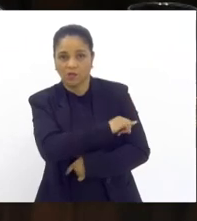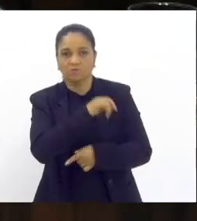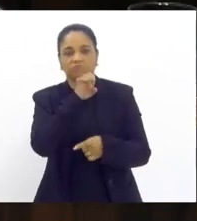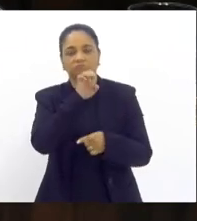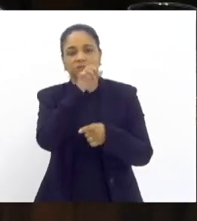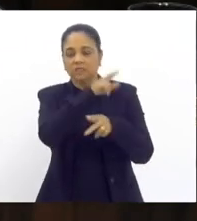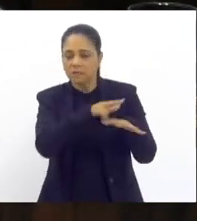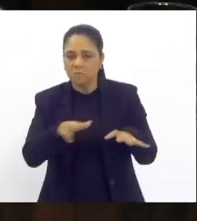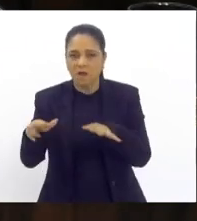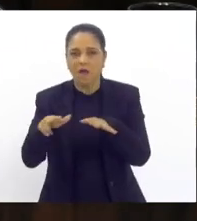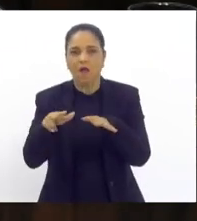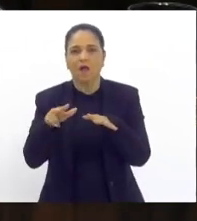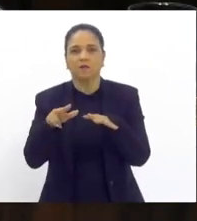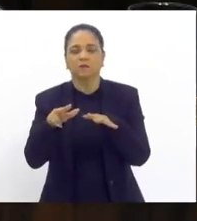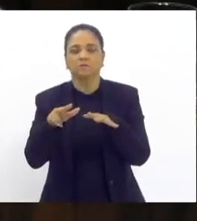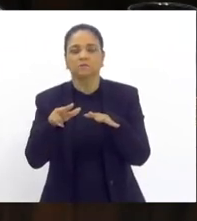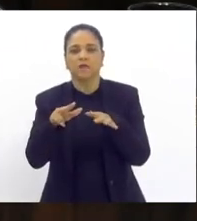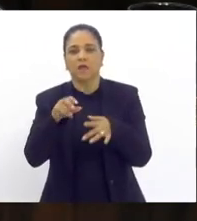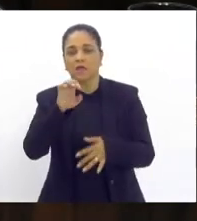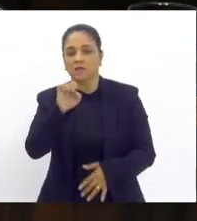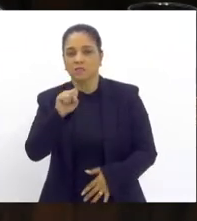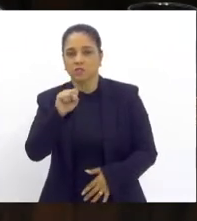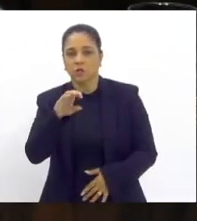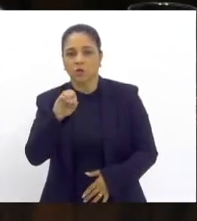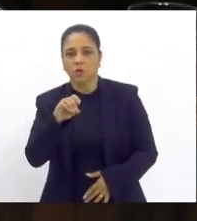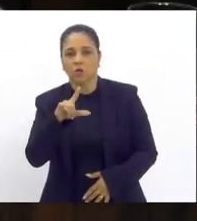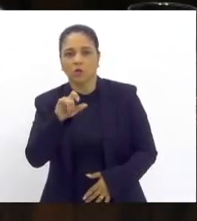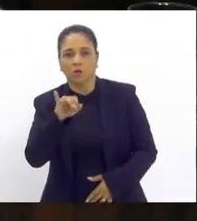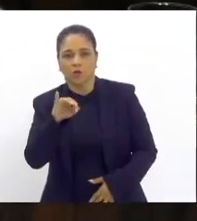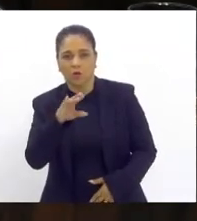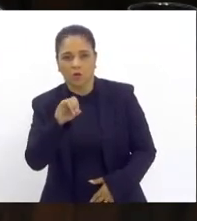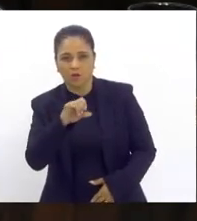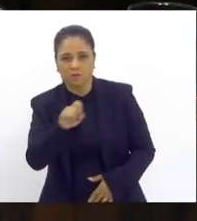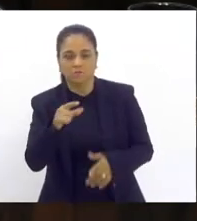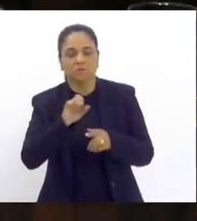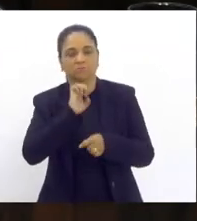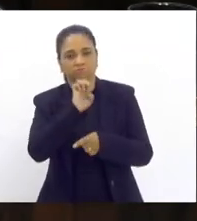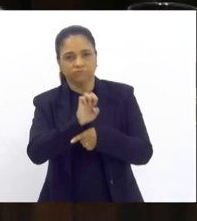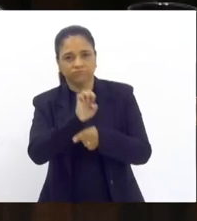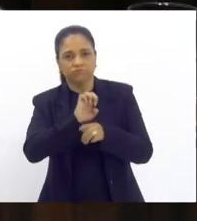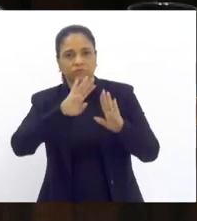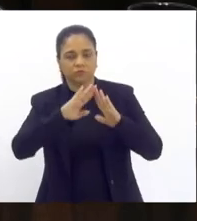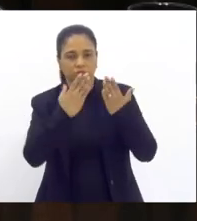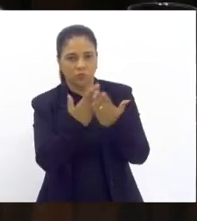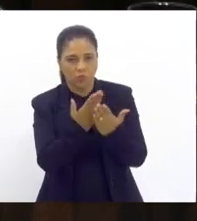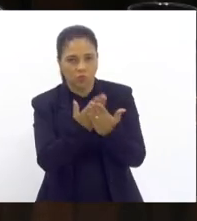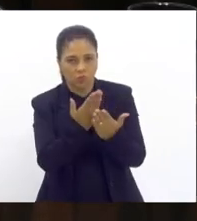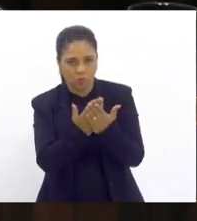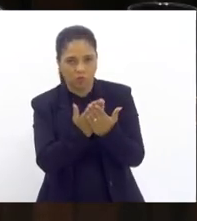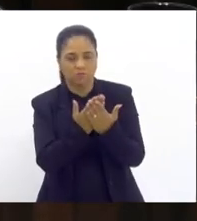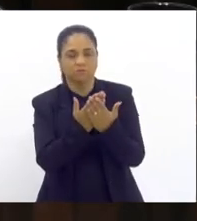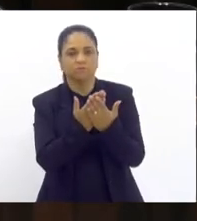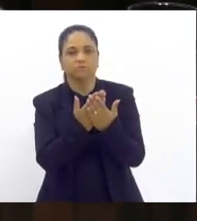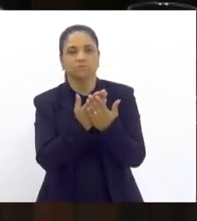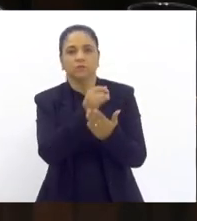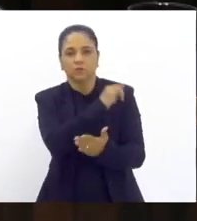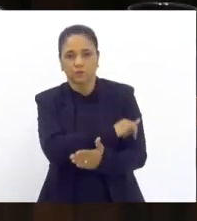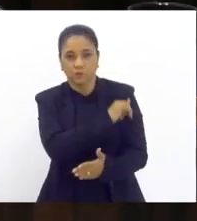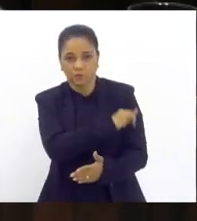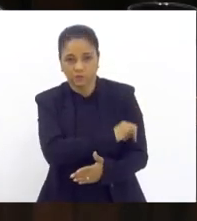Prevenção da Escoliose nas escolas da Rede Pública de Ensino do Estado do Rio de Janeiro. Em